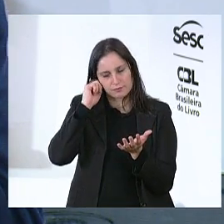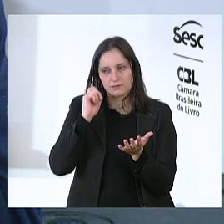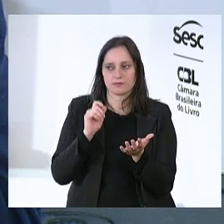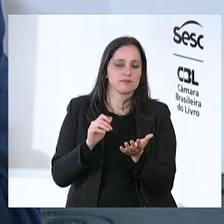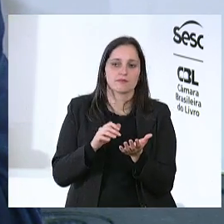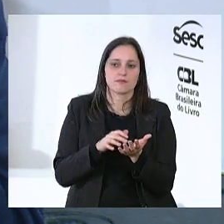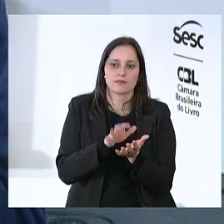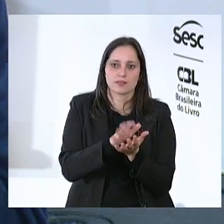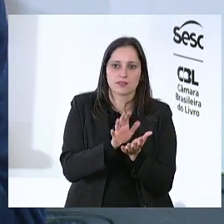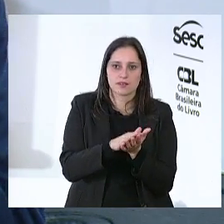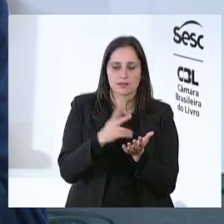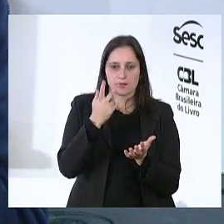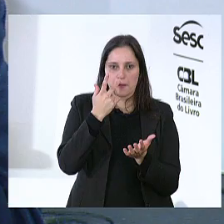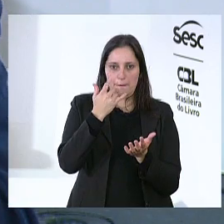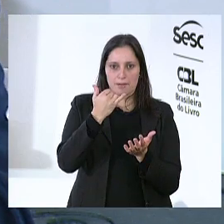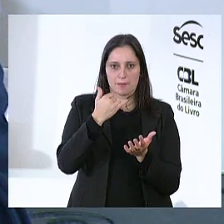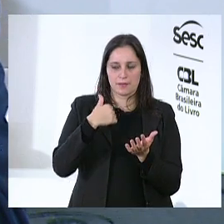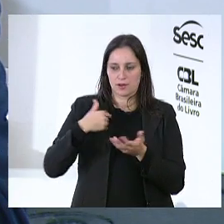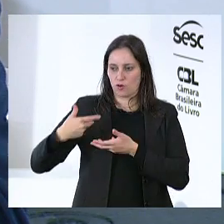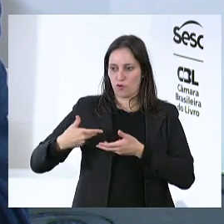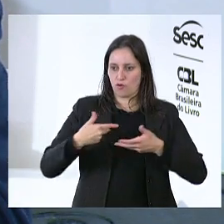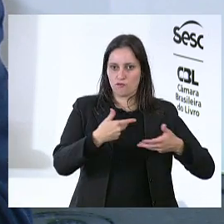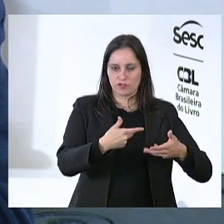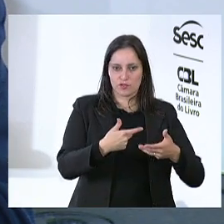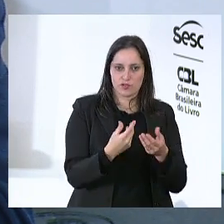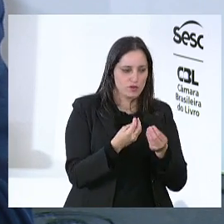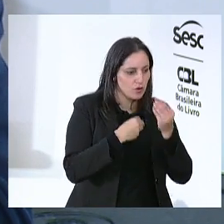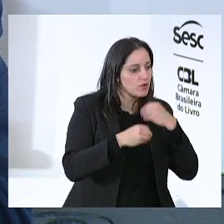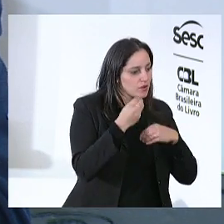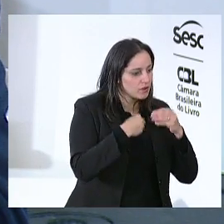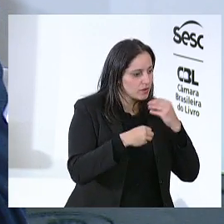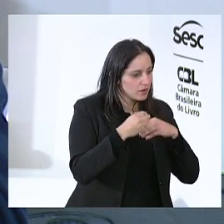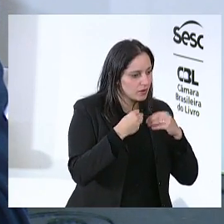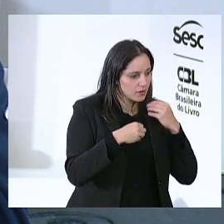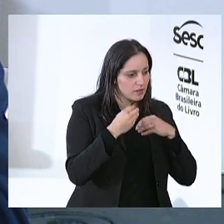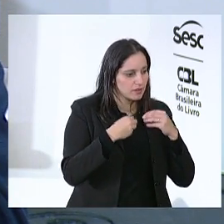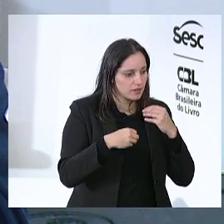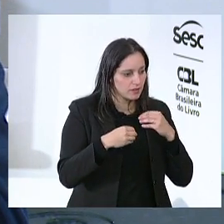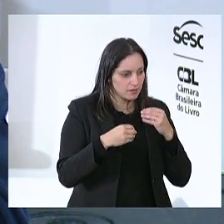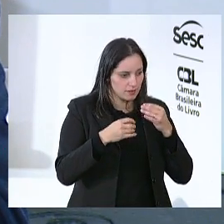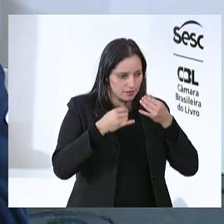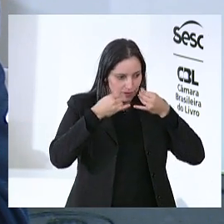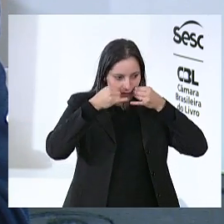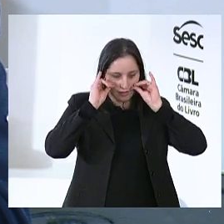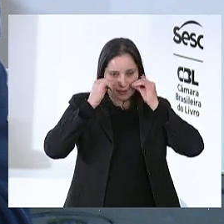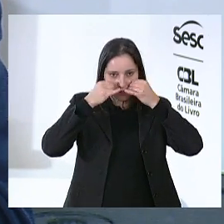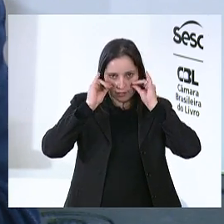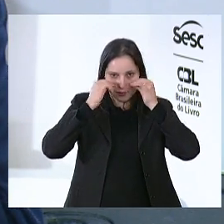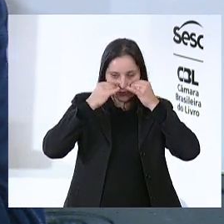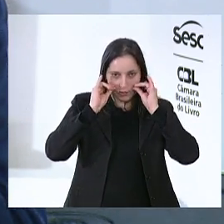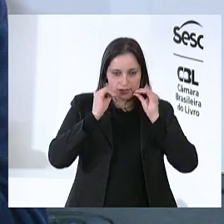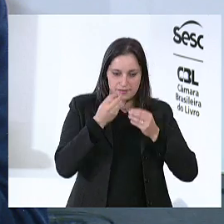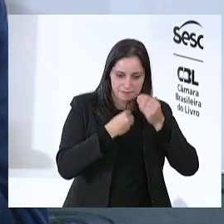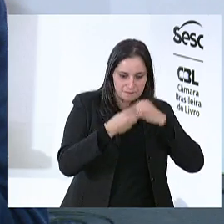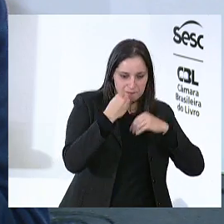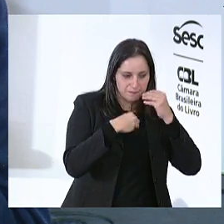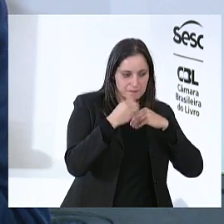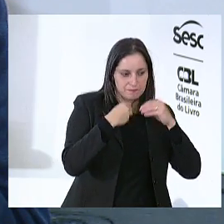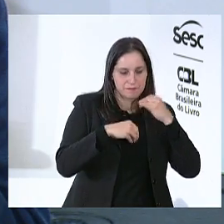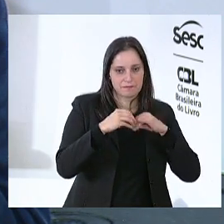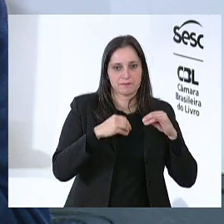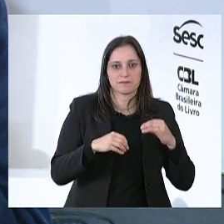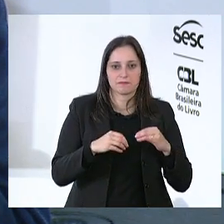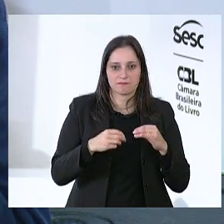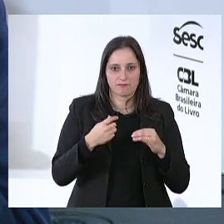Meu pai me convidou a comer lagostas, se comiam boas lagostas, né? E ali na frente do restaurante estava claramente uma